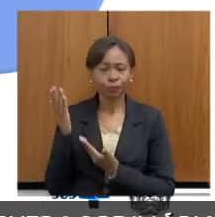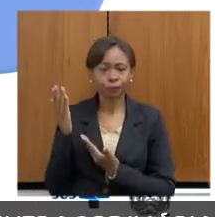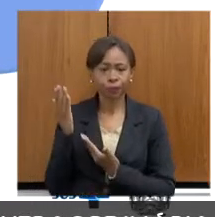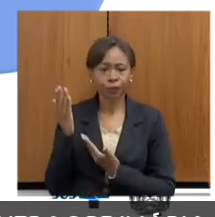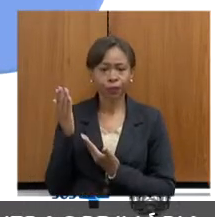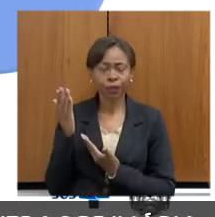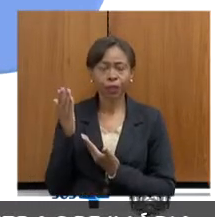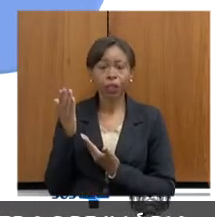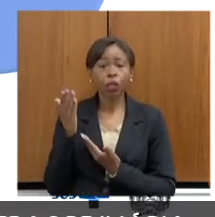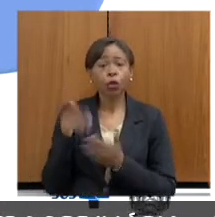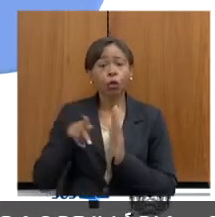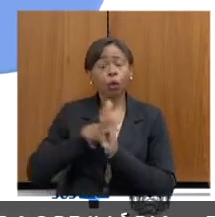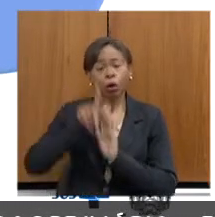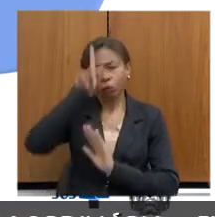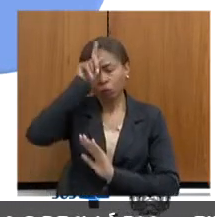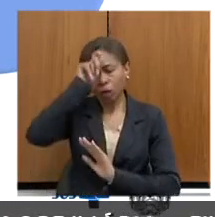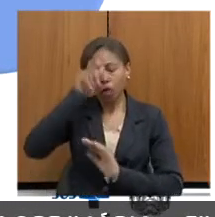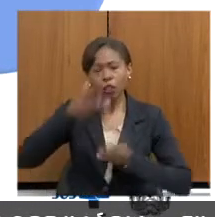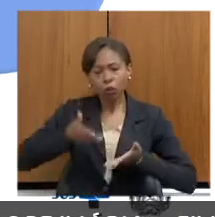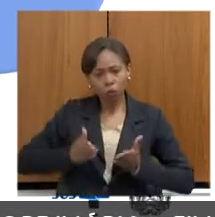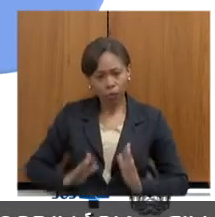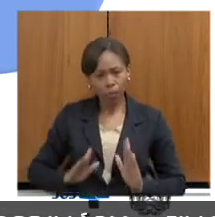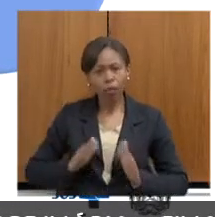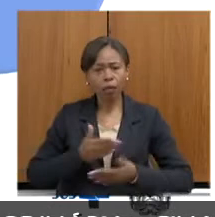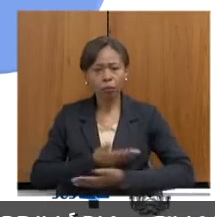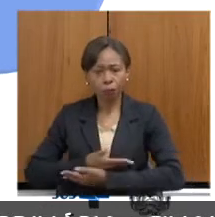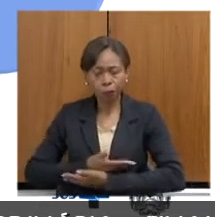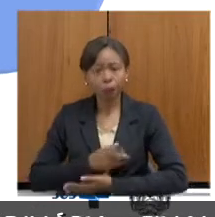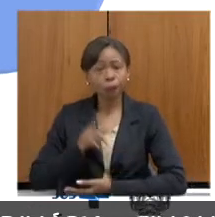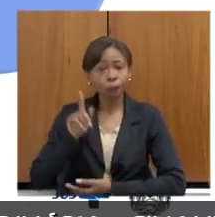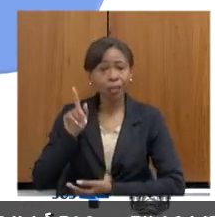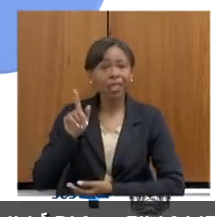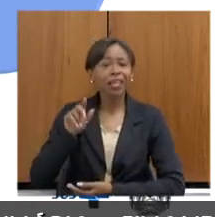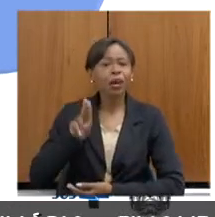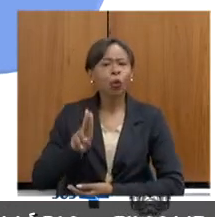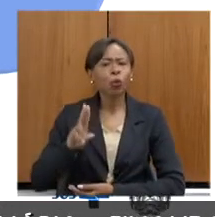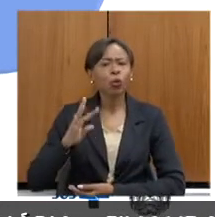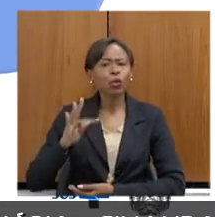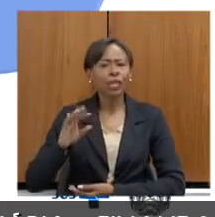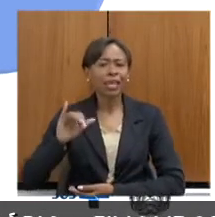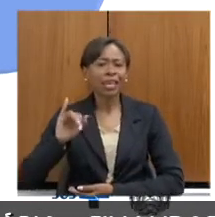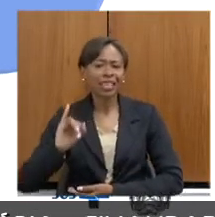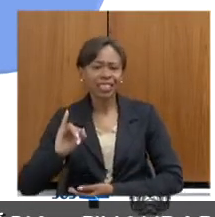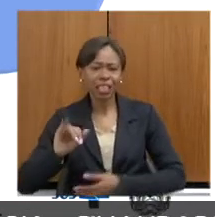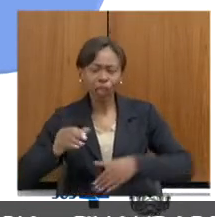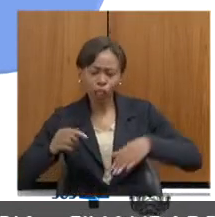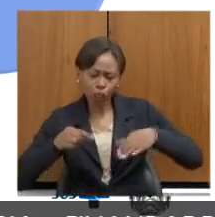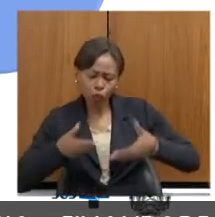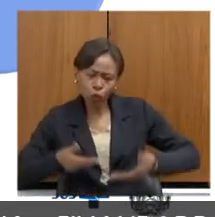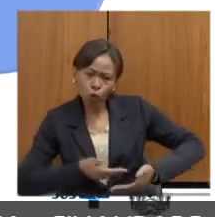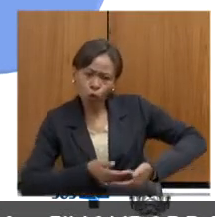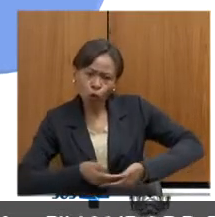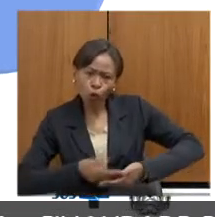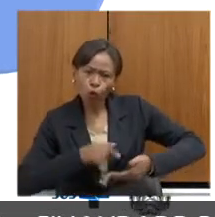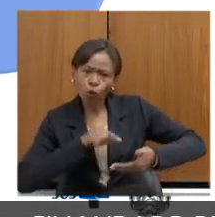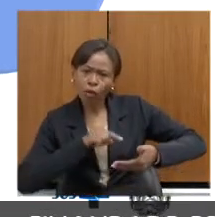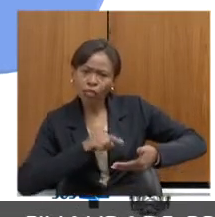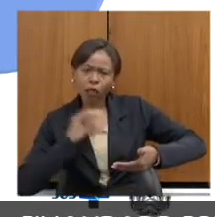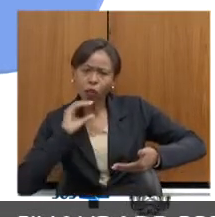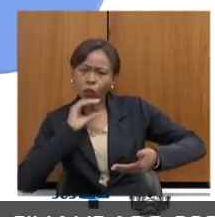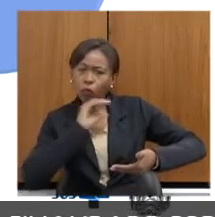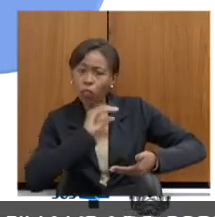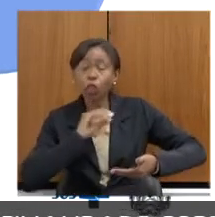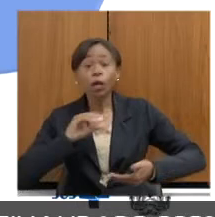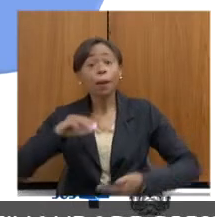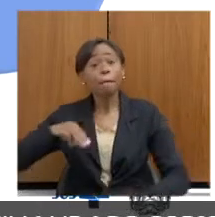UTI Neonatal Lembrando que aquela UTI de tempos atrás as formigas é dentro do bercinho aqui é cedo foi entregue agora em